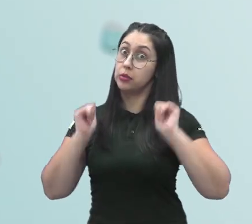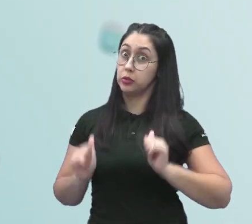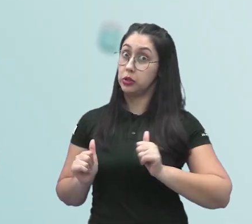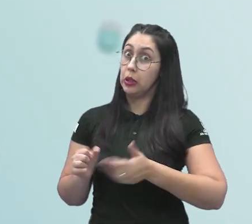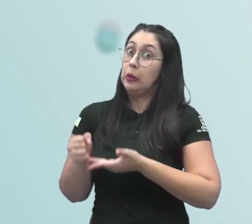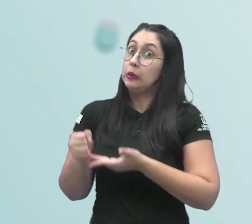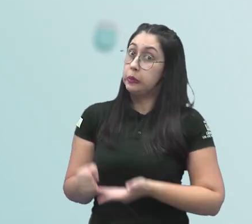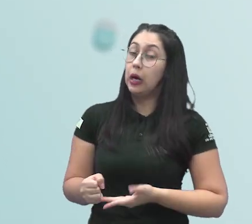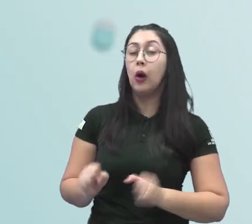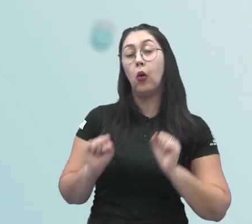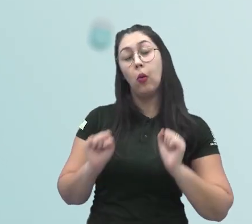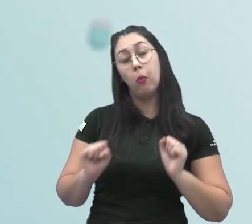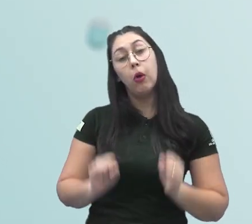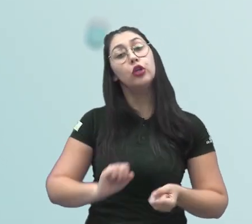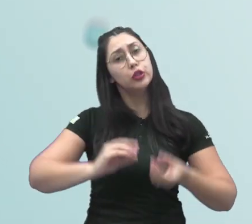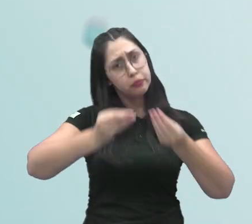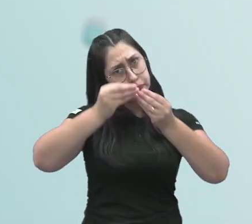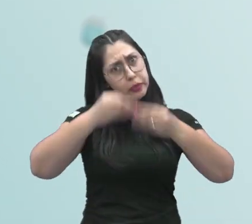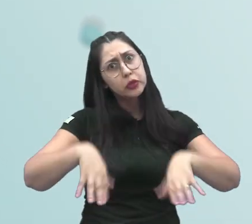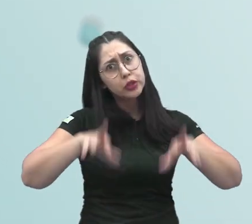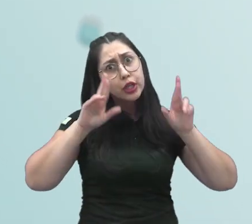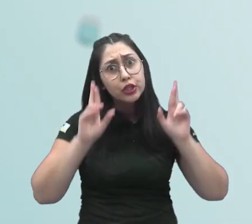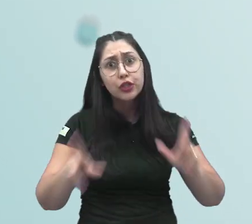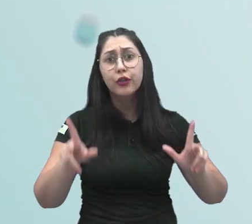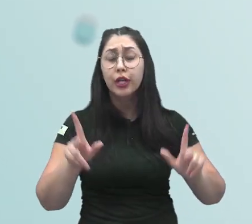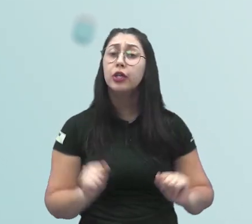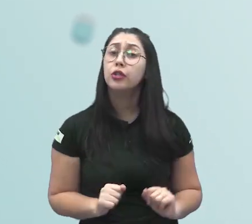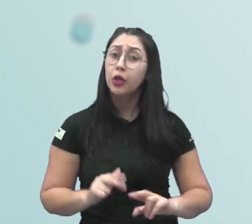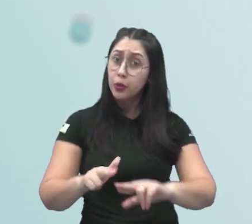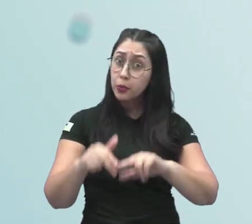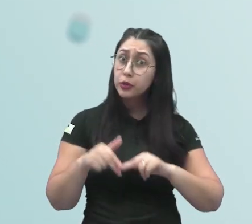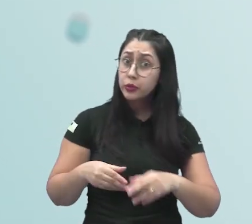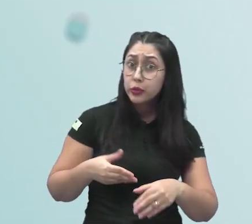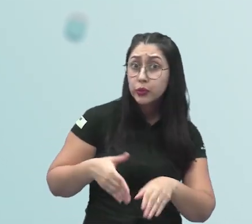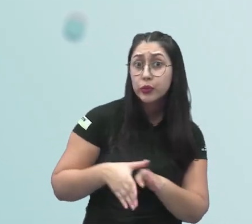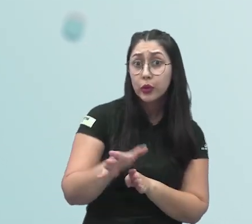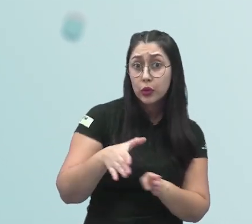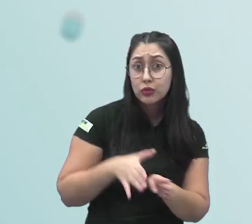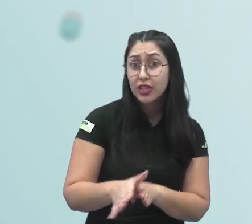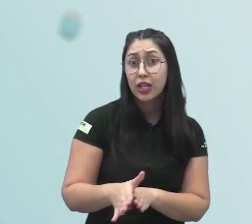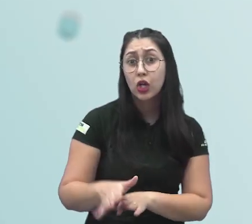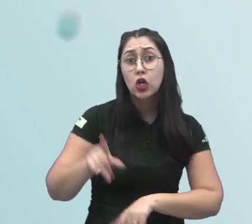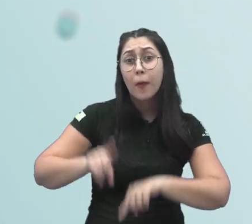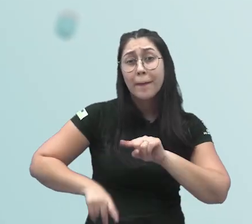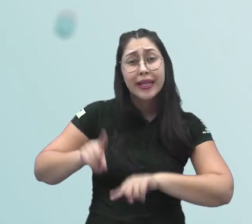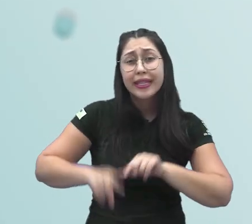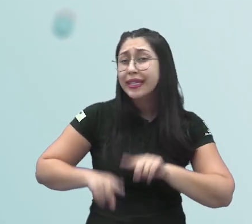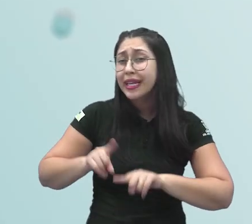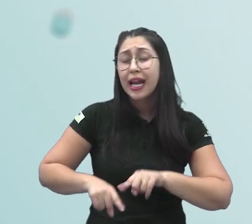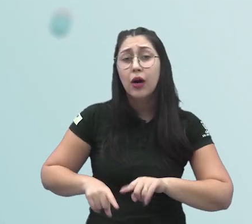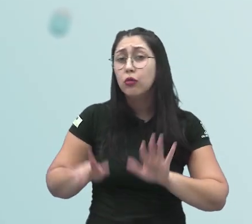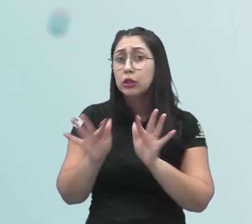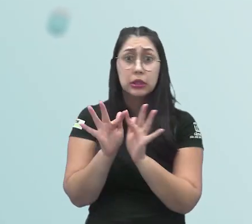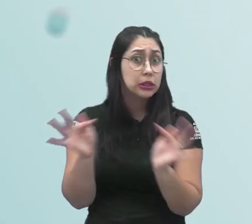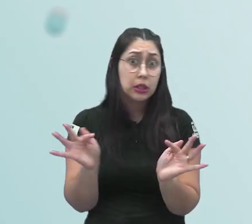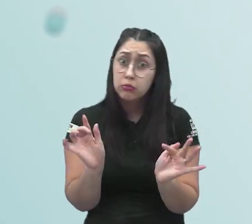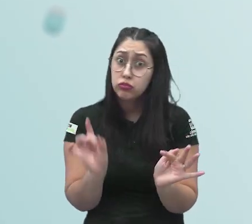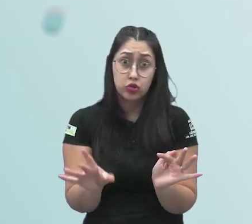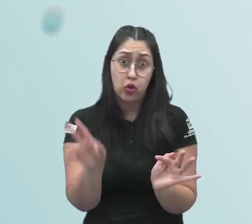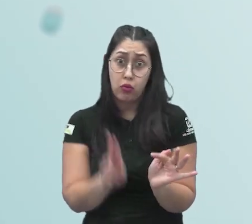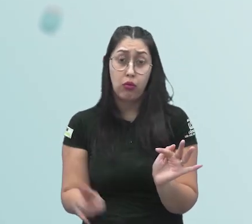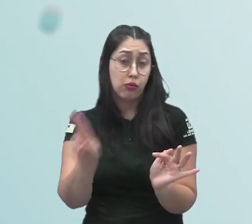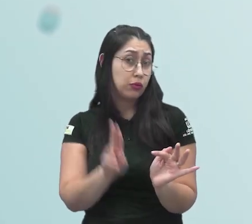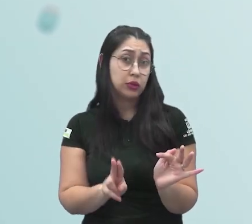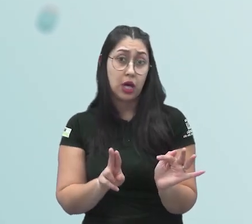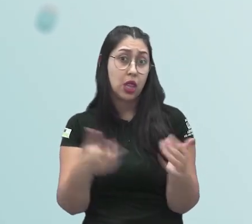mochila pesada sempre pode gerar problema. Por isso que a gente orienta que esse paciente leve o suficiente, o material suficiente que ele